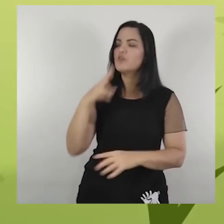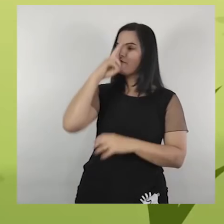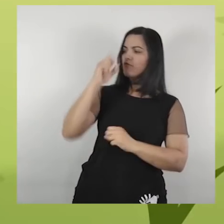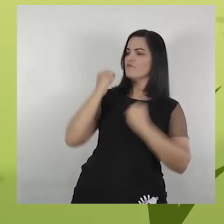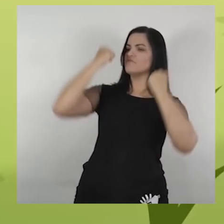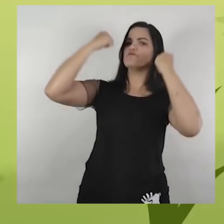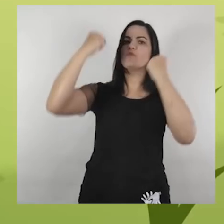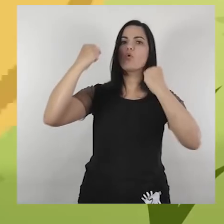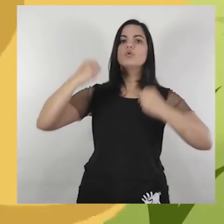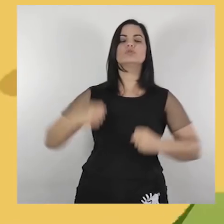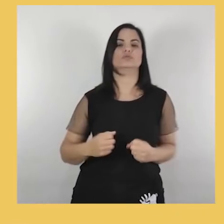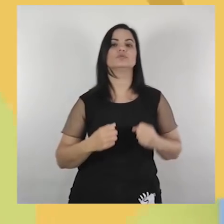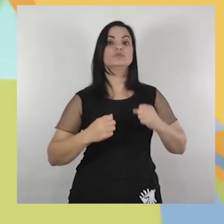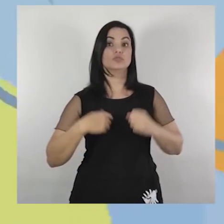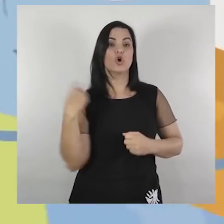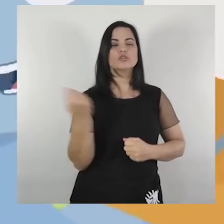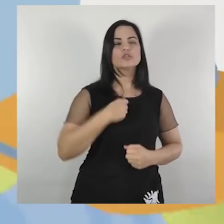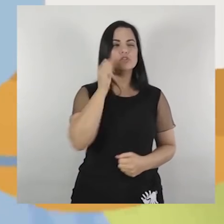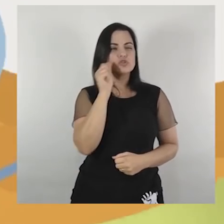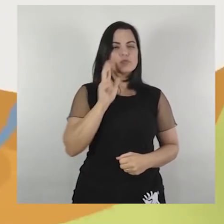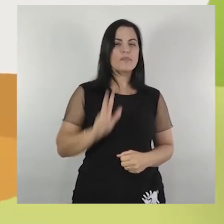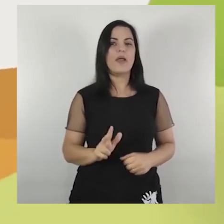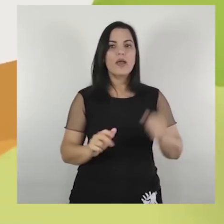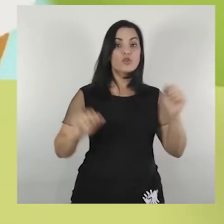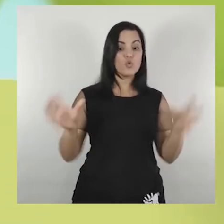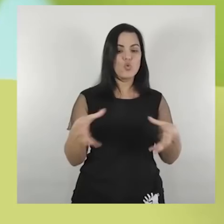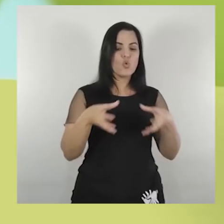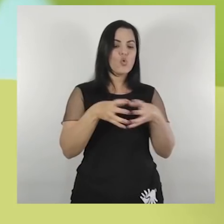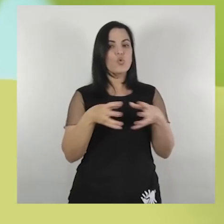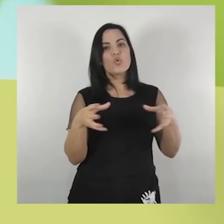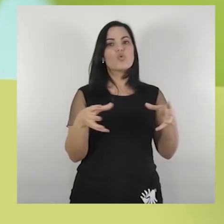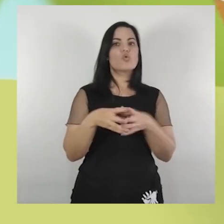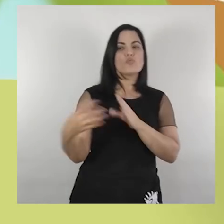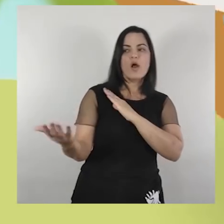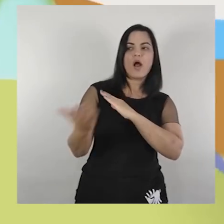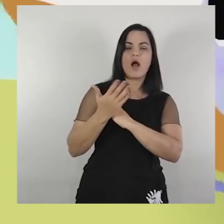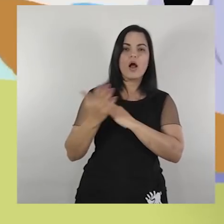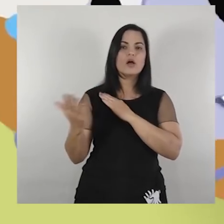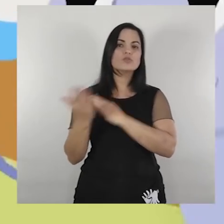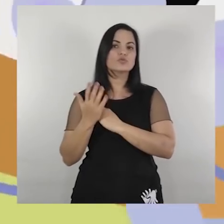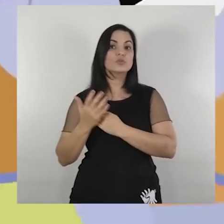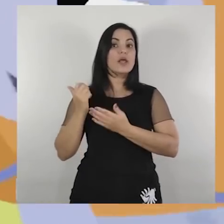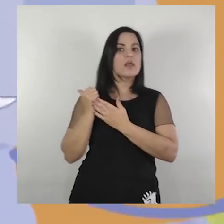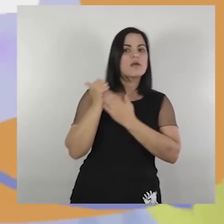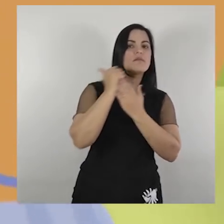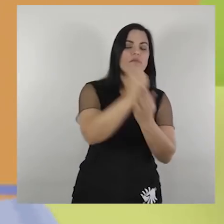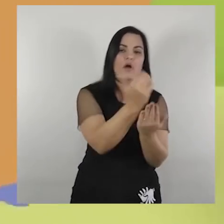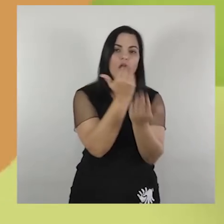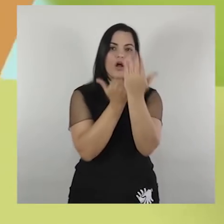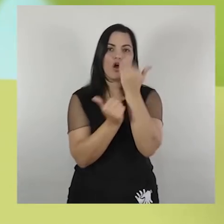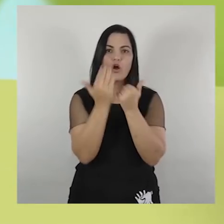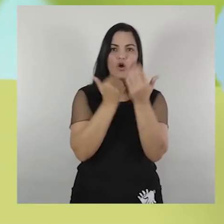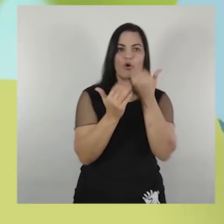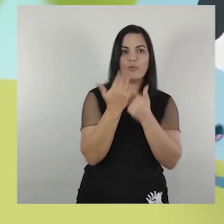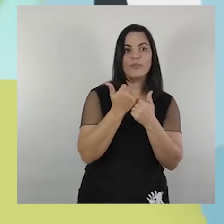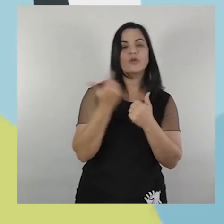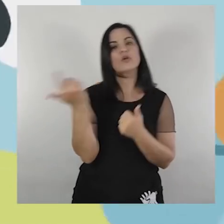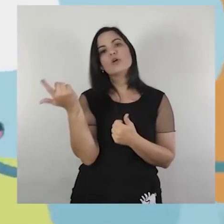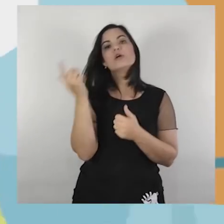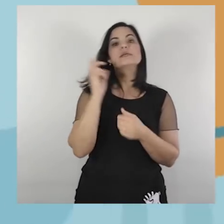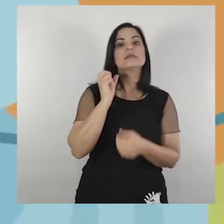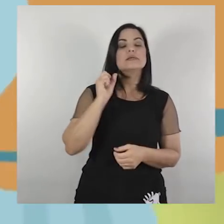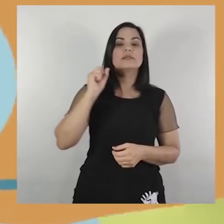fortes, temos muita esperteza. A equipe é a chave pra comida lá na mesa. Não tem o que a gente